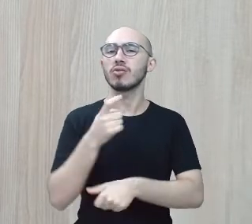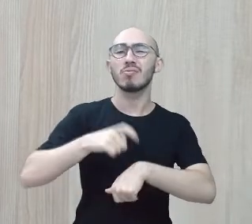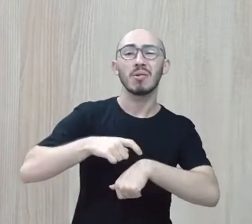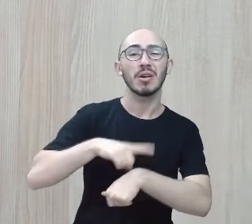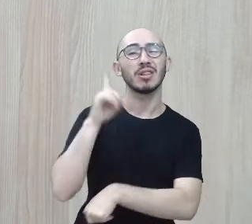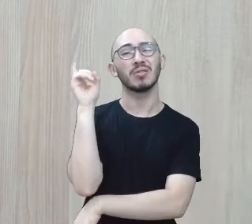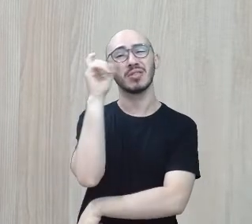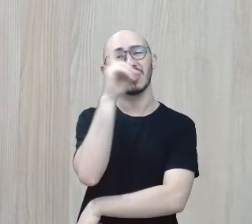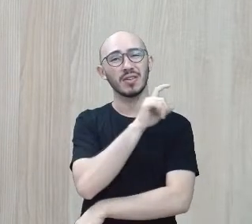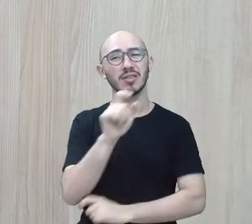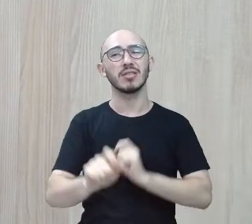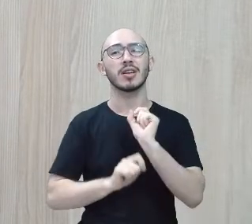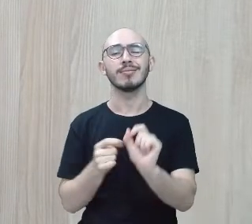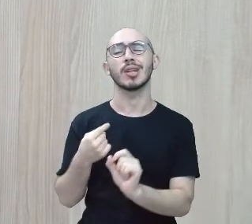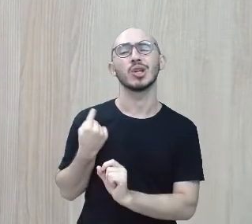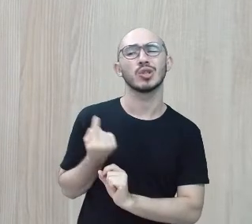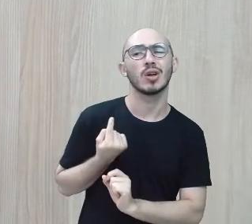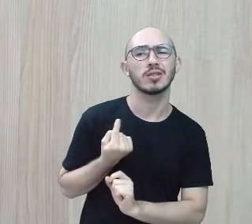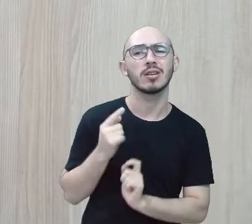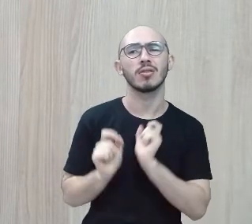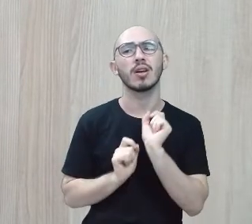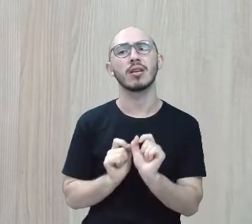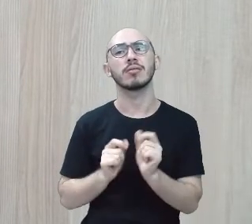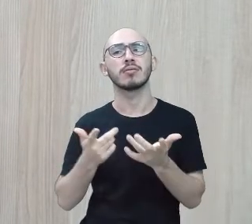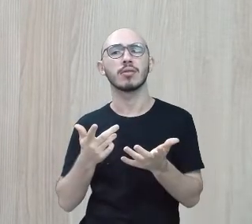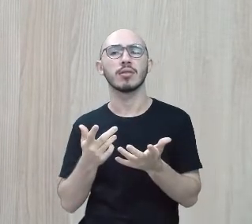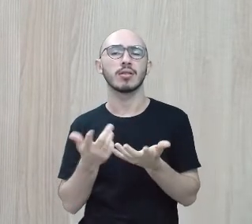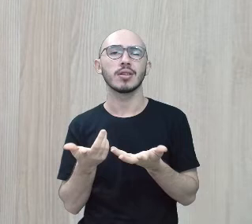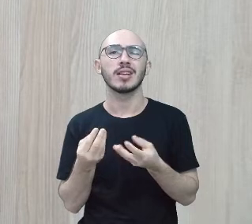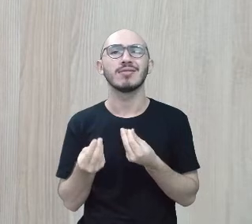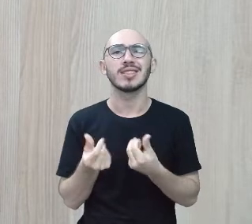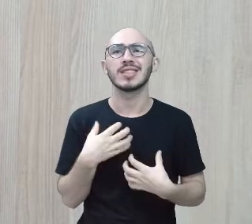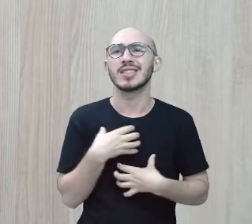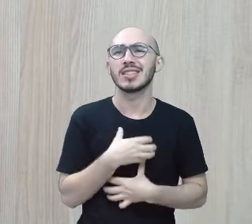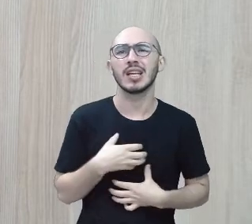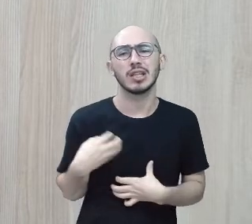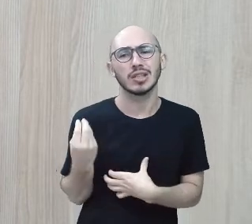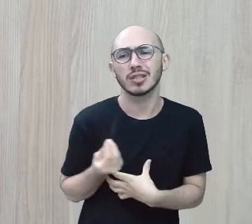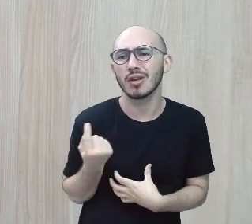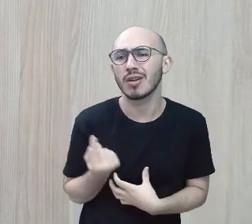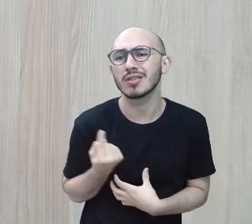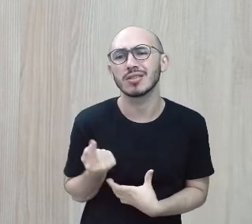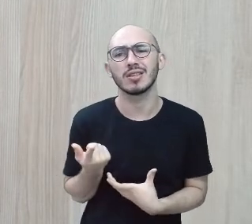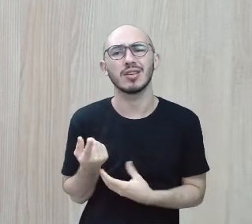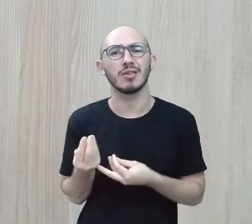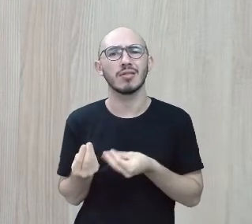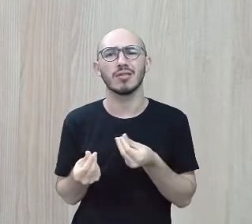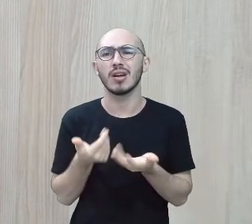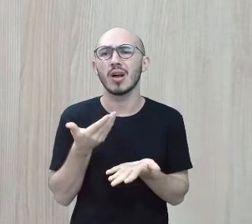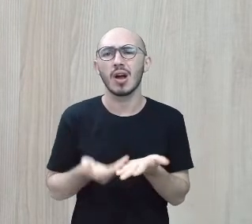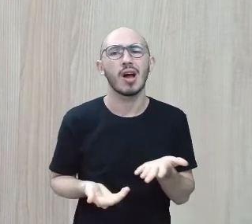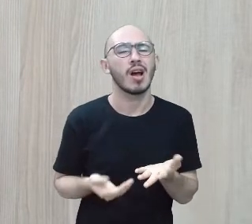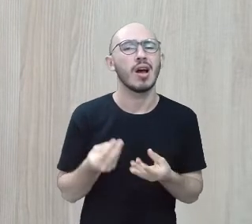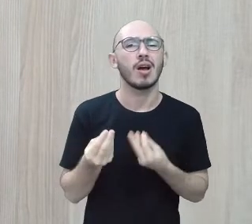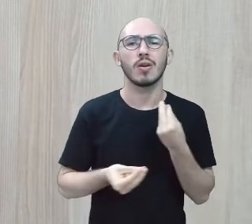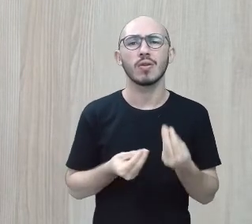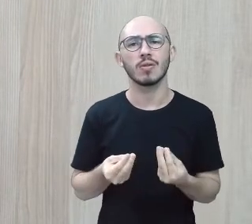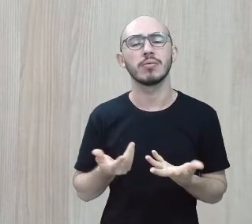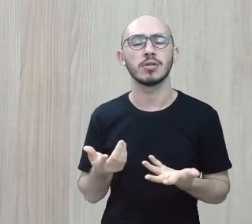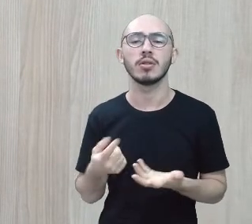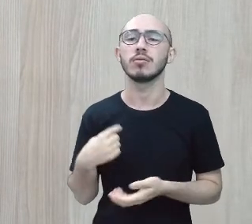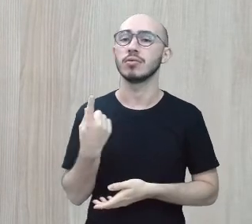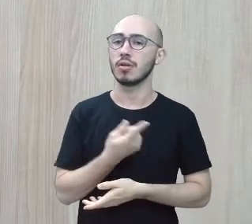momento difícil e a gente está sozinho, a gente se sente desamparado, né? É normal Sim. querer se isolar, ficar triste. Mas quando